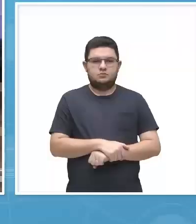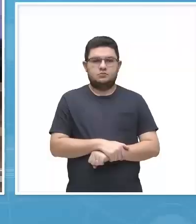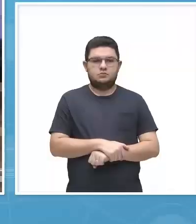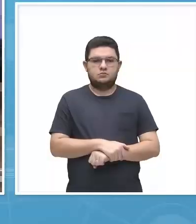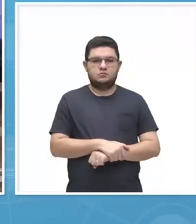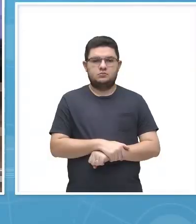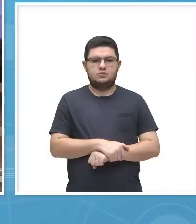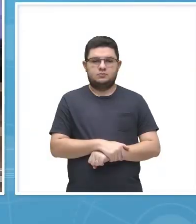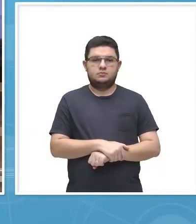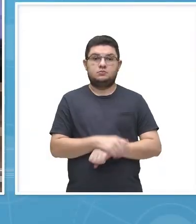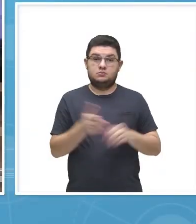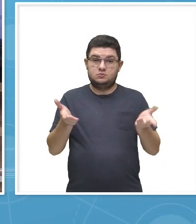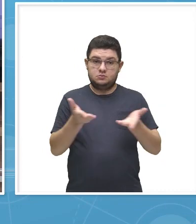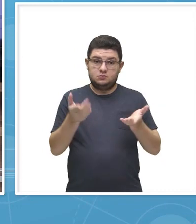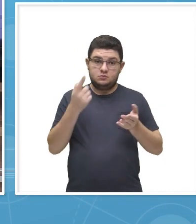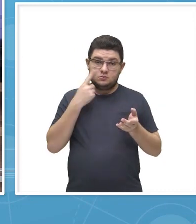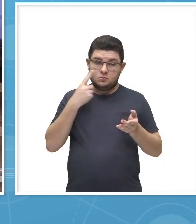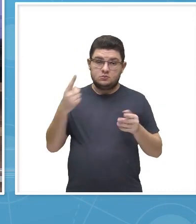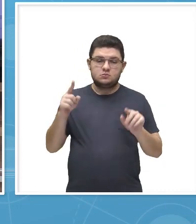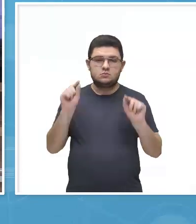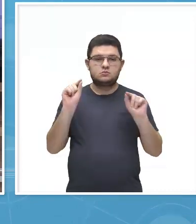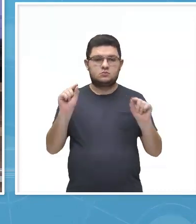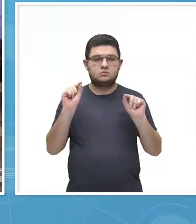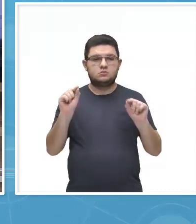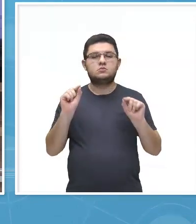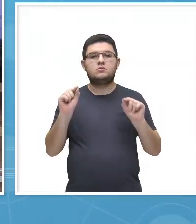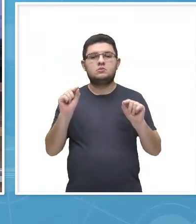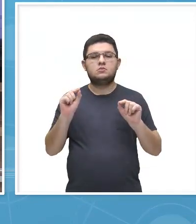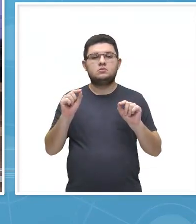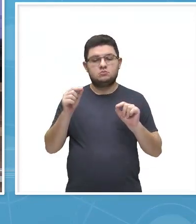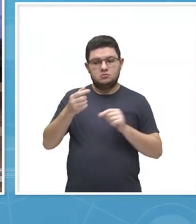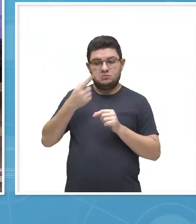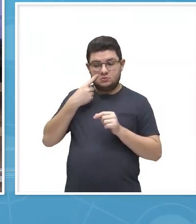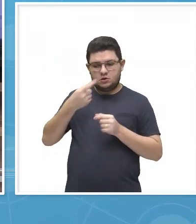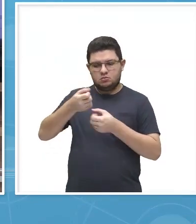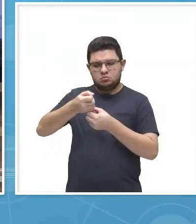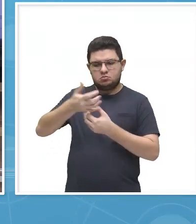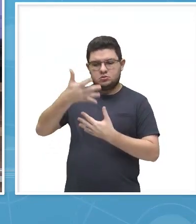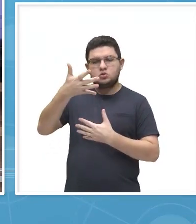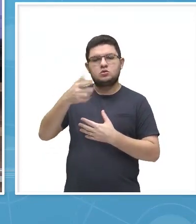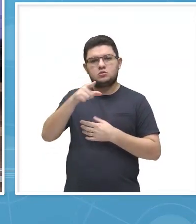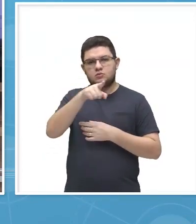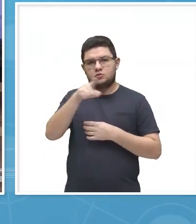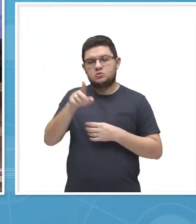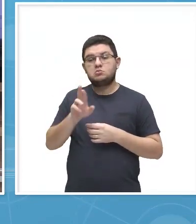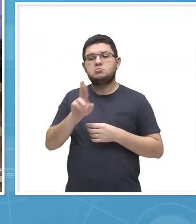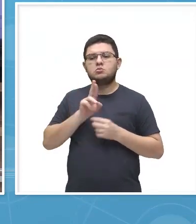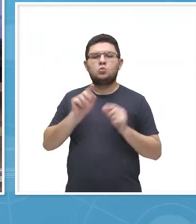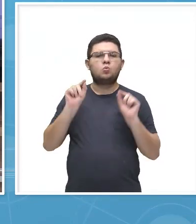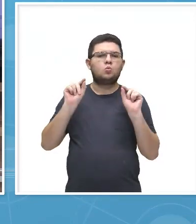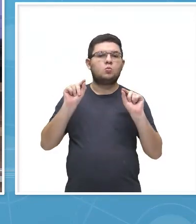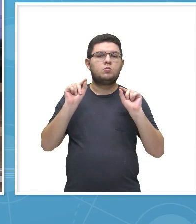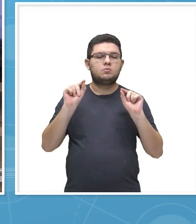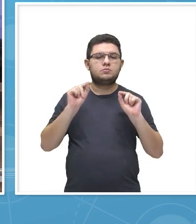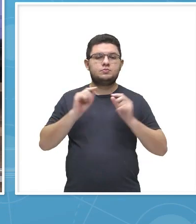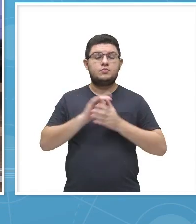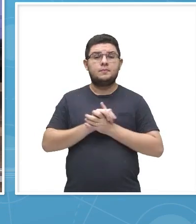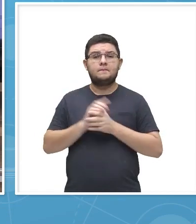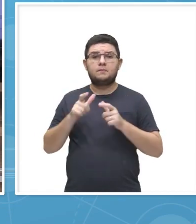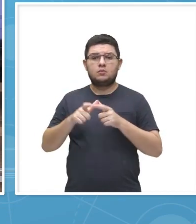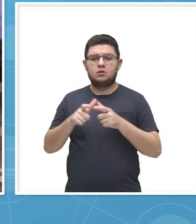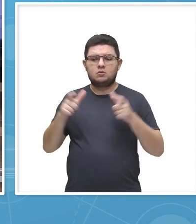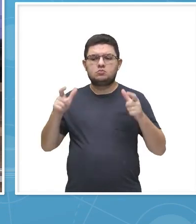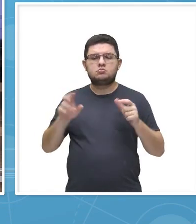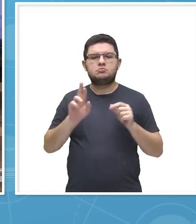Oi e aí os que eu pedir a resposta vocês deixa eu dar uma olhadinha aqui no chat viu pipo Vamos lá nós temos aqui a maioria